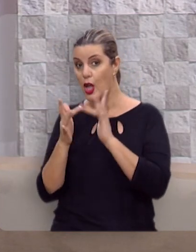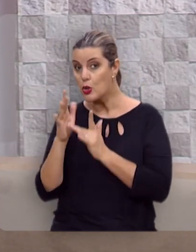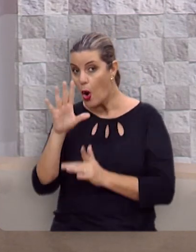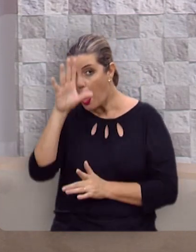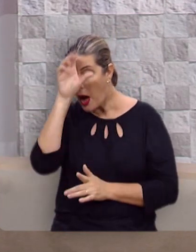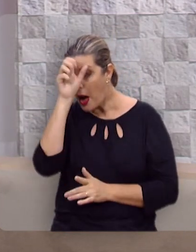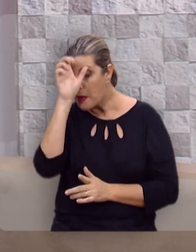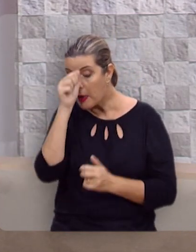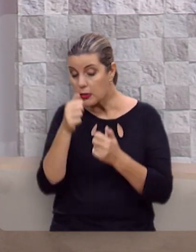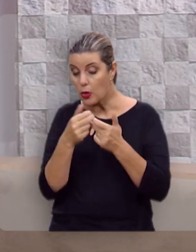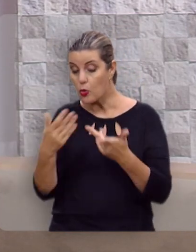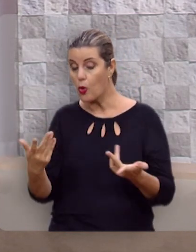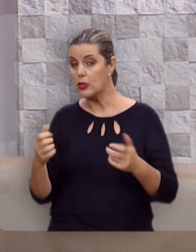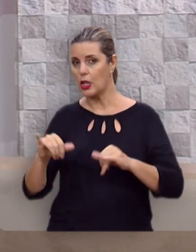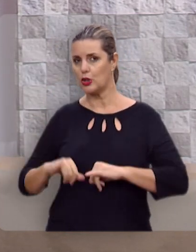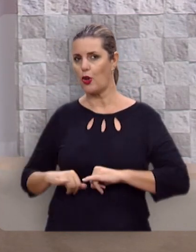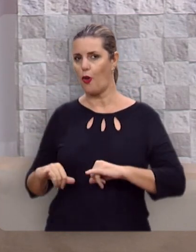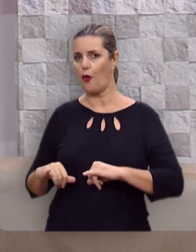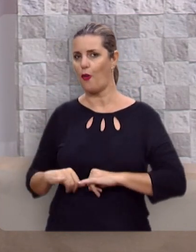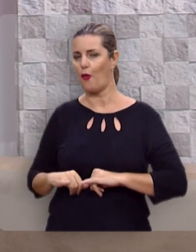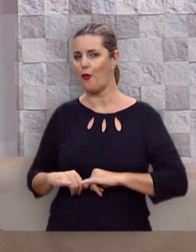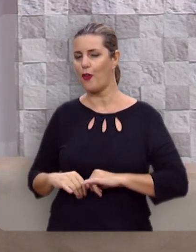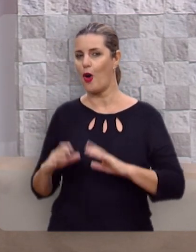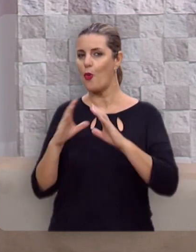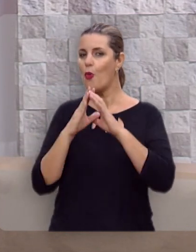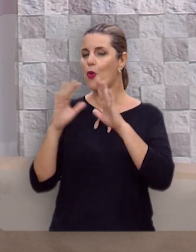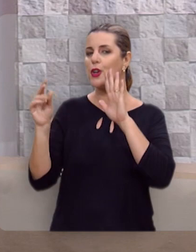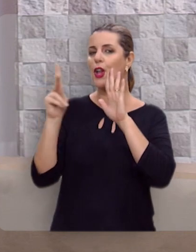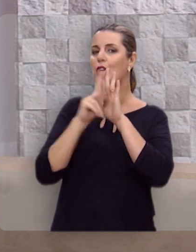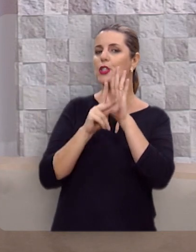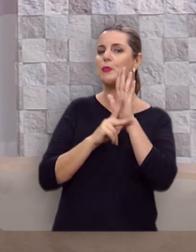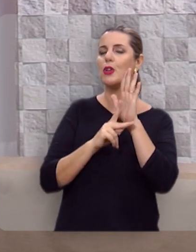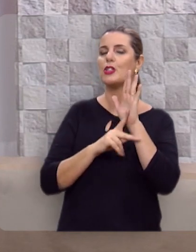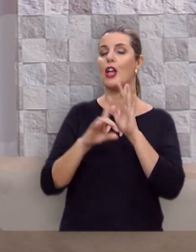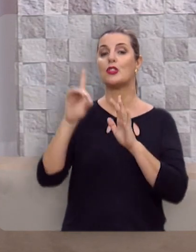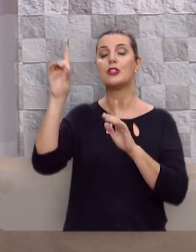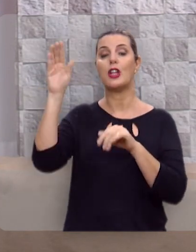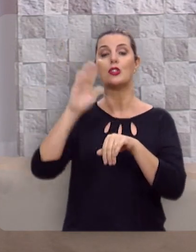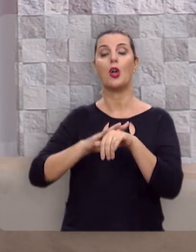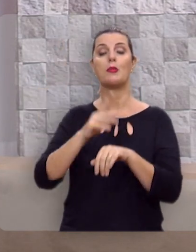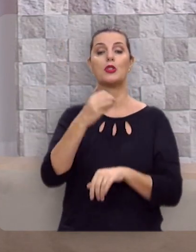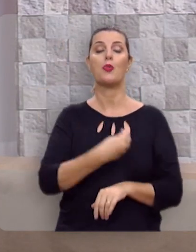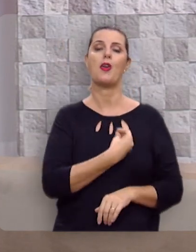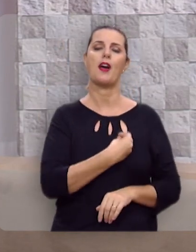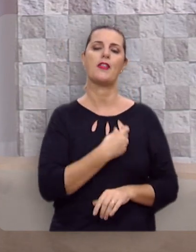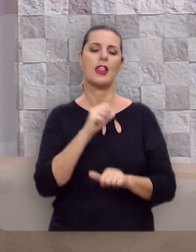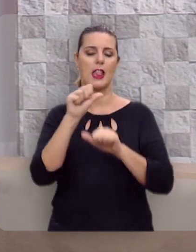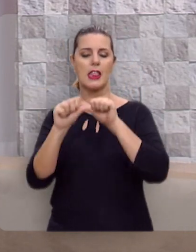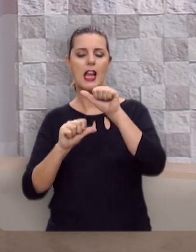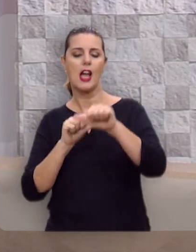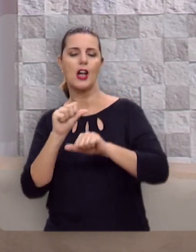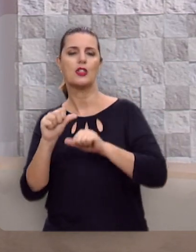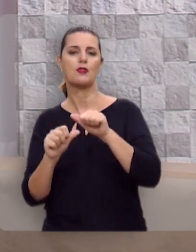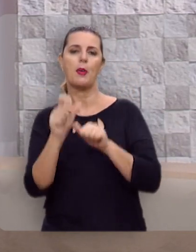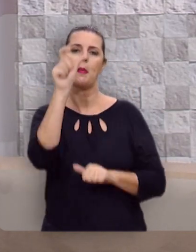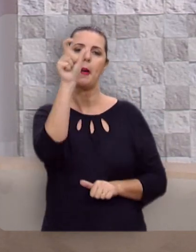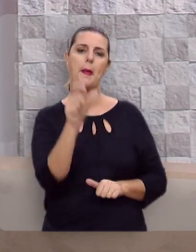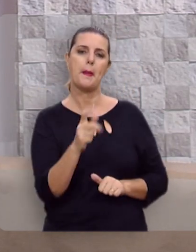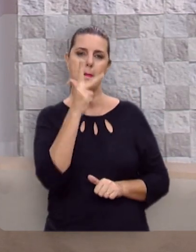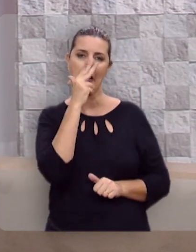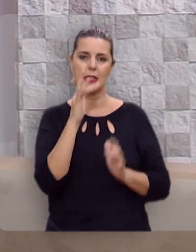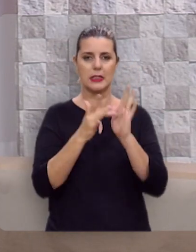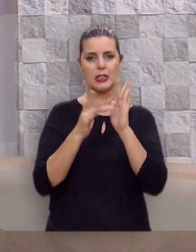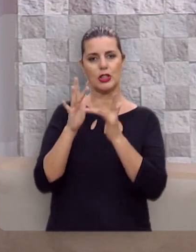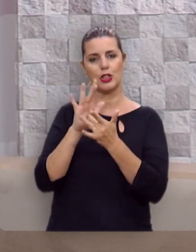Filho aprendeu pelas coisas que sofreu, o grande projeto de Deus na sua vida é transformar você